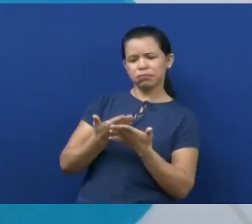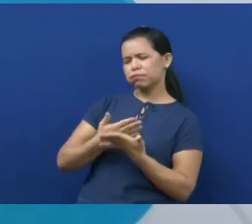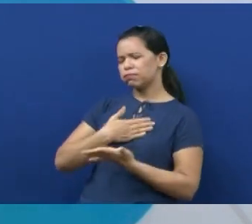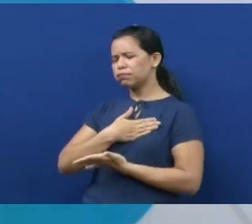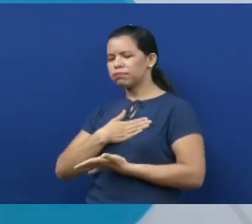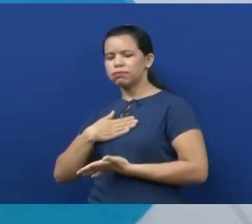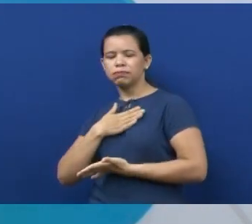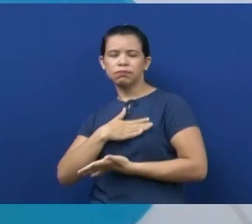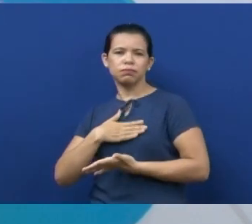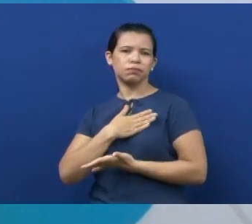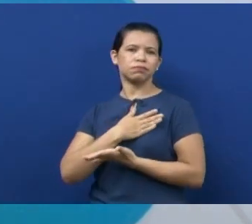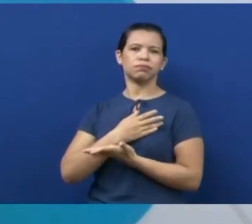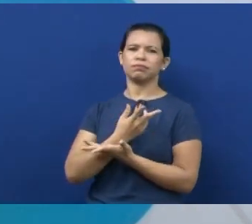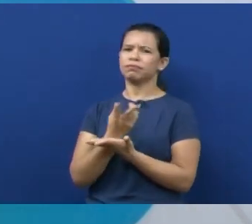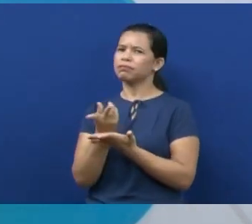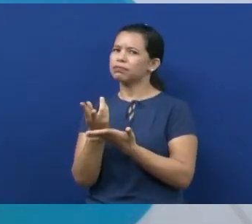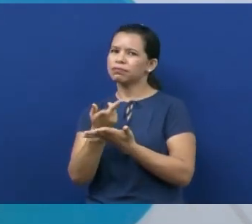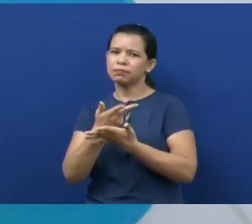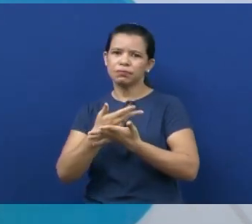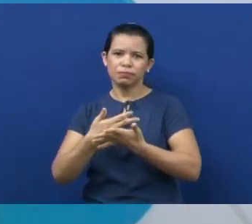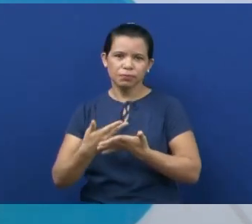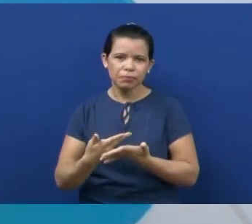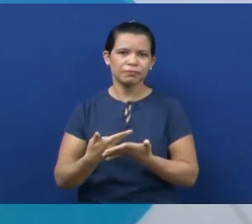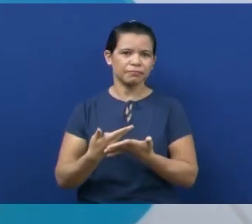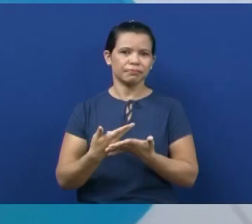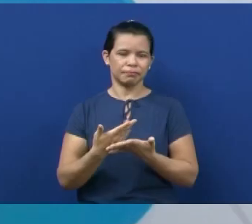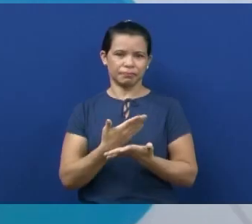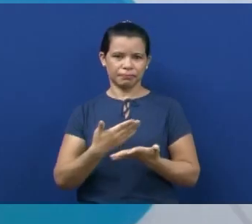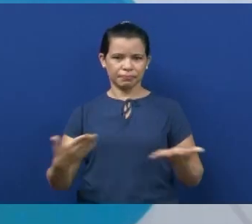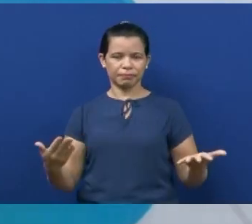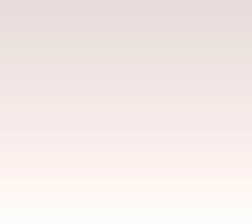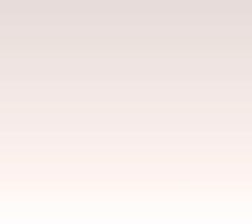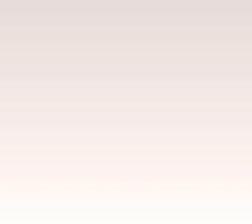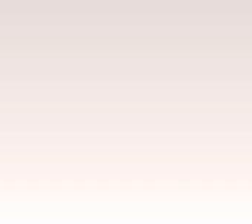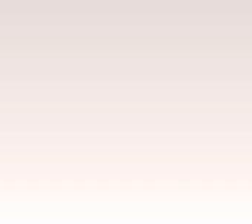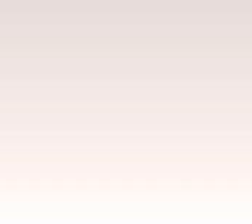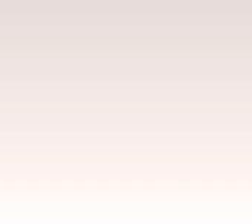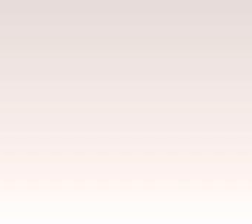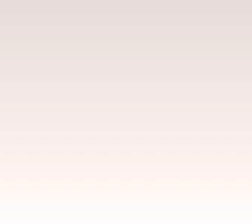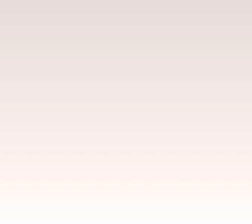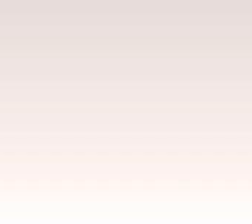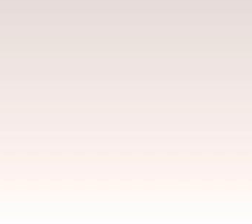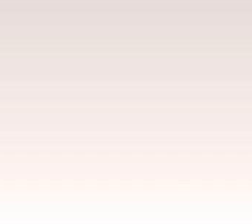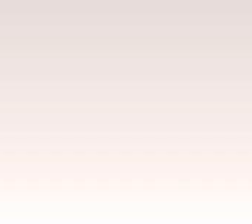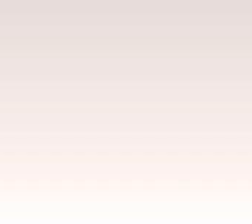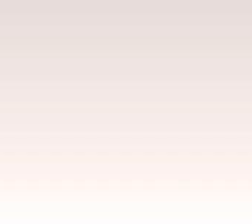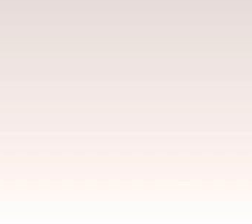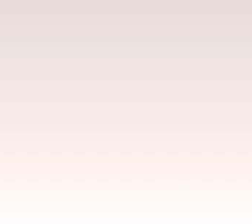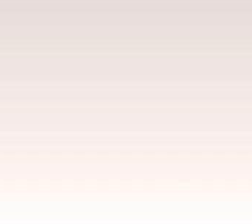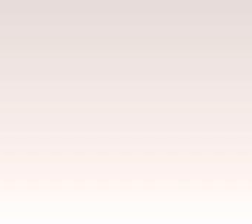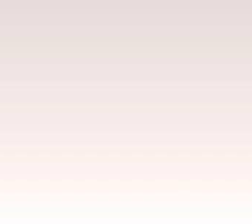prazer artístico durante toda essa nossa quarentena. Um abraço, tchau!